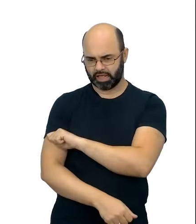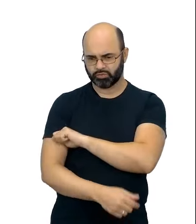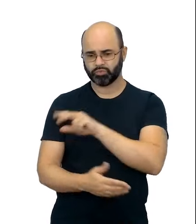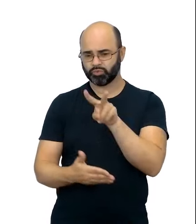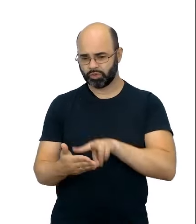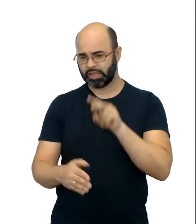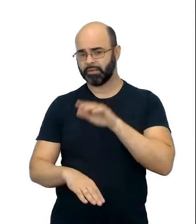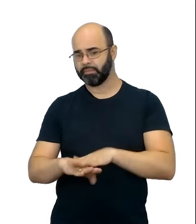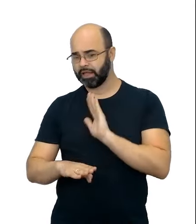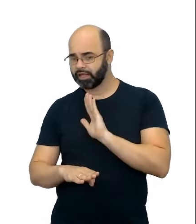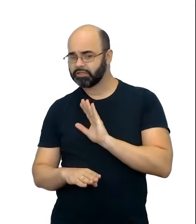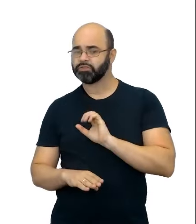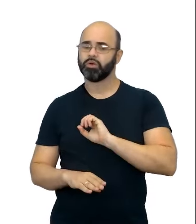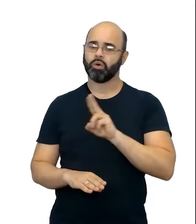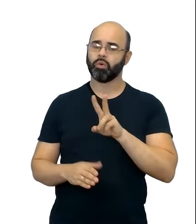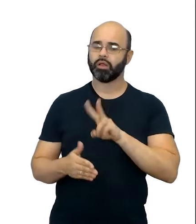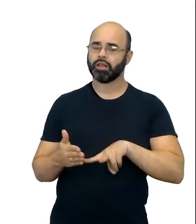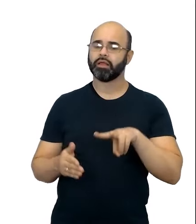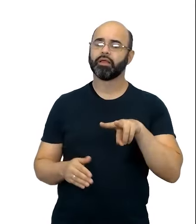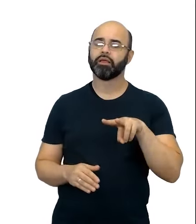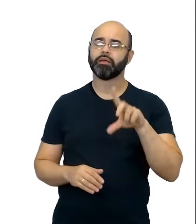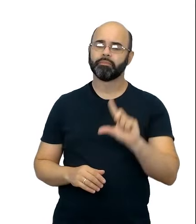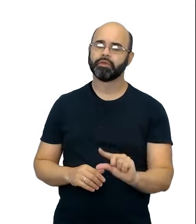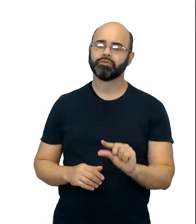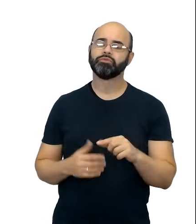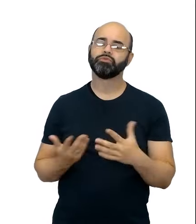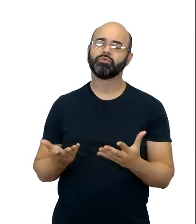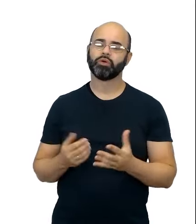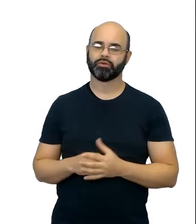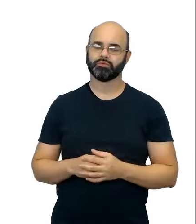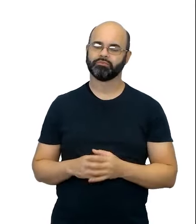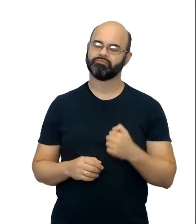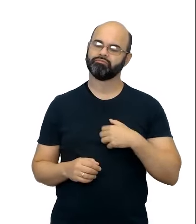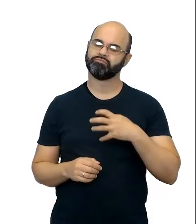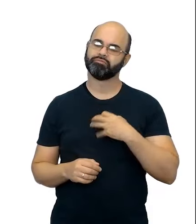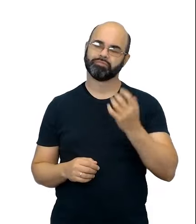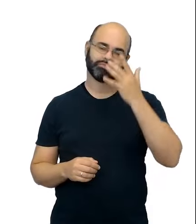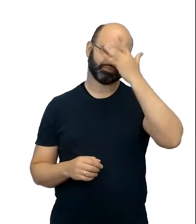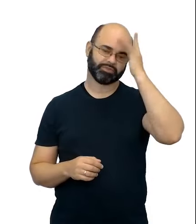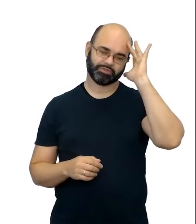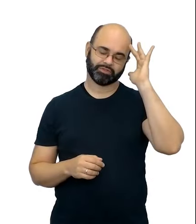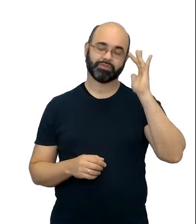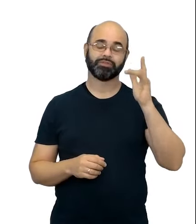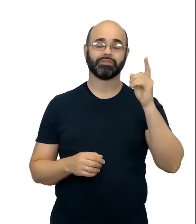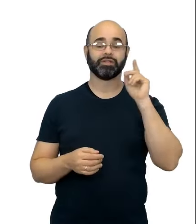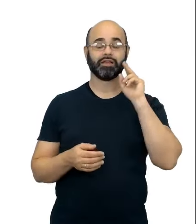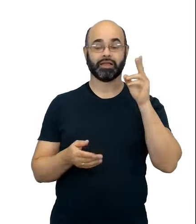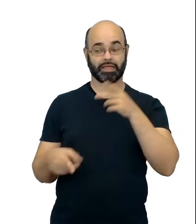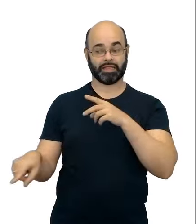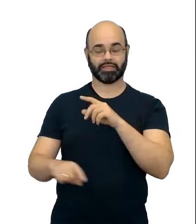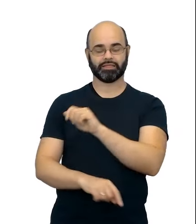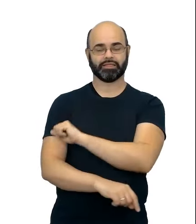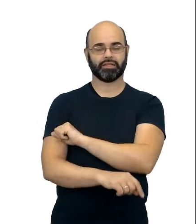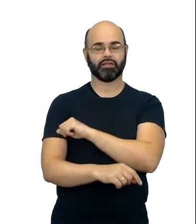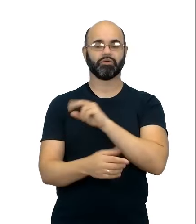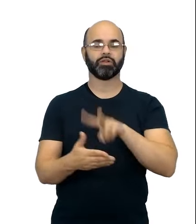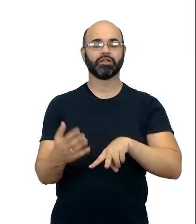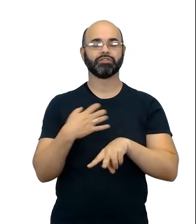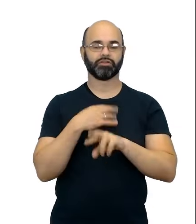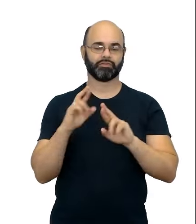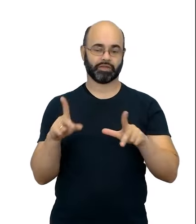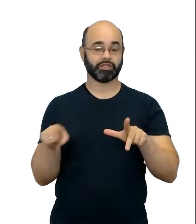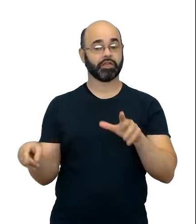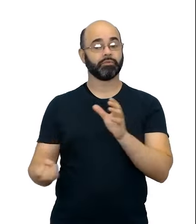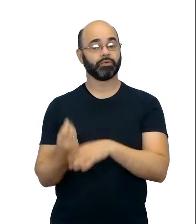Acredito que lê de forma diferente. Ele produz mais ou produz menos? Ele produz de uma